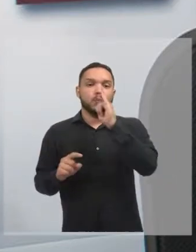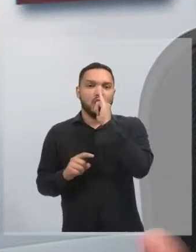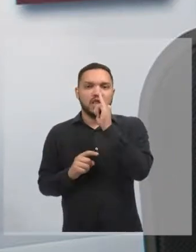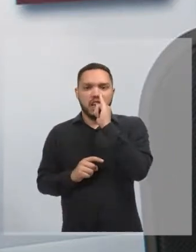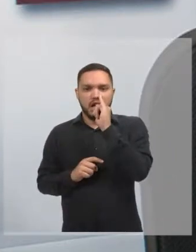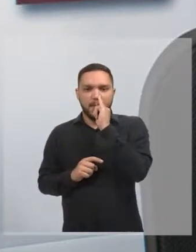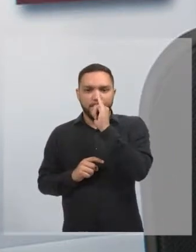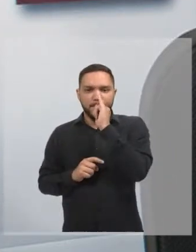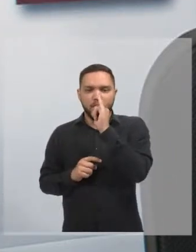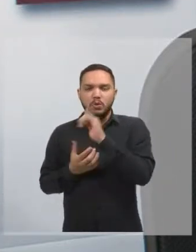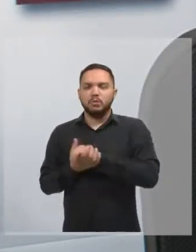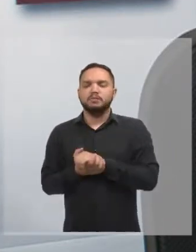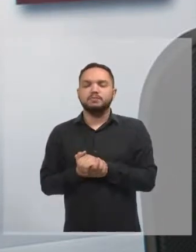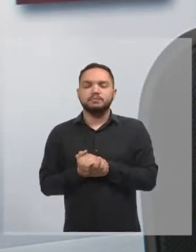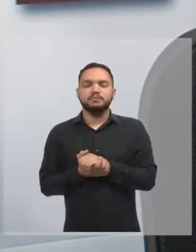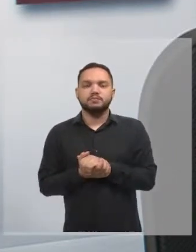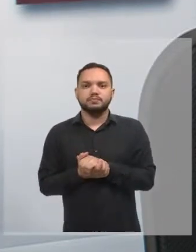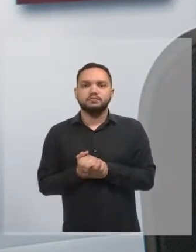instituições, pois o